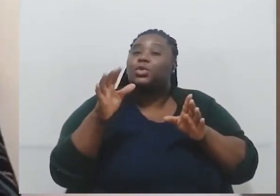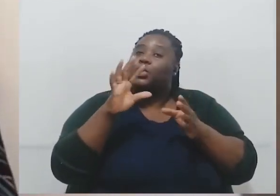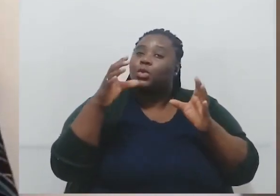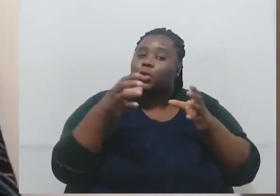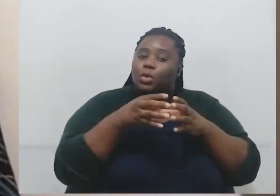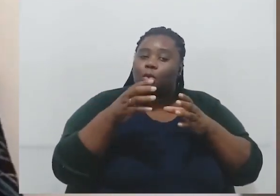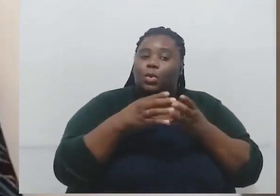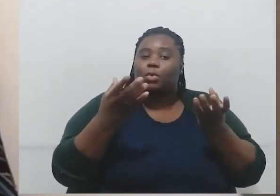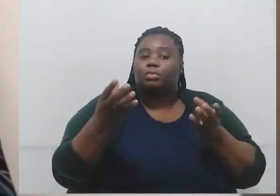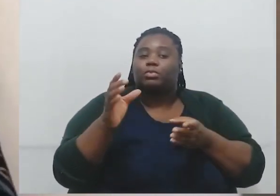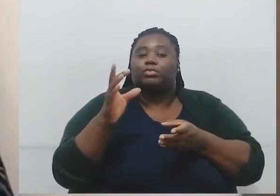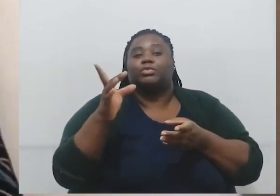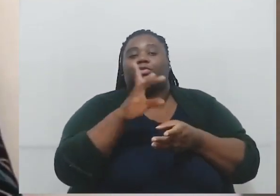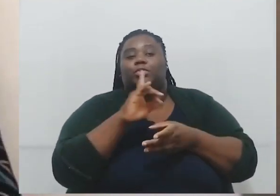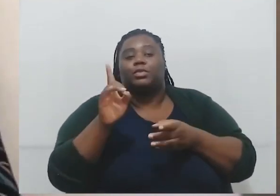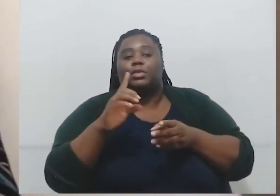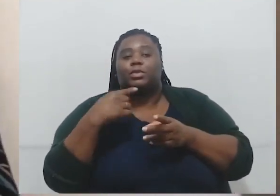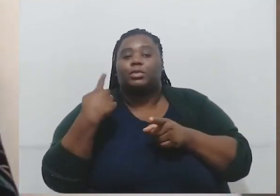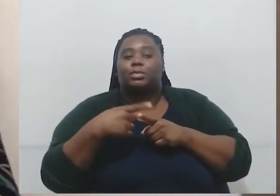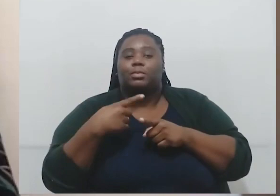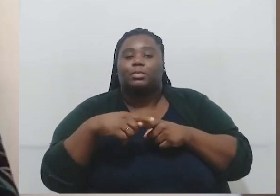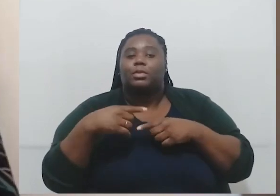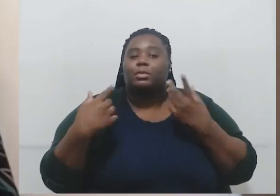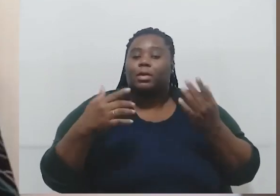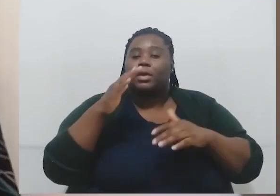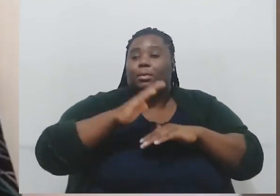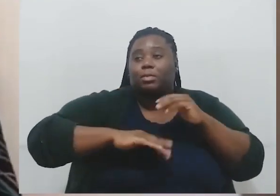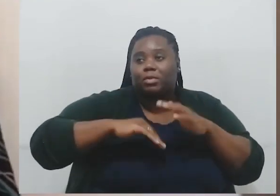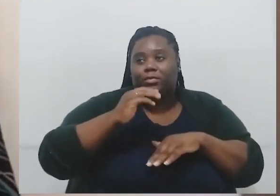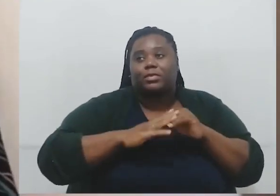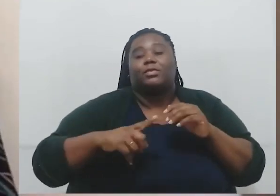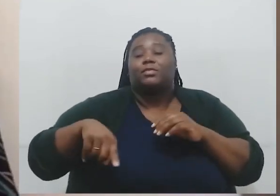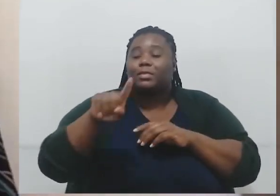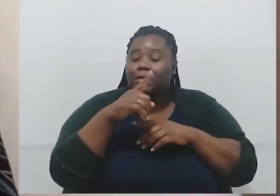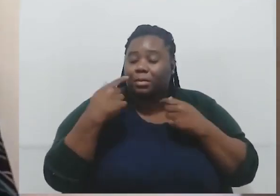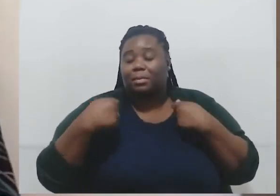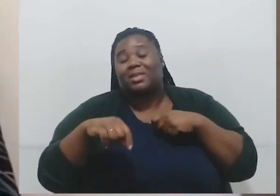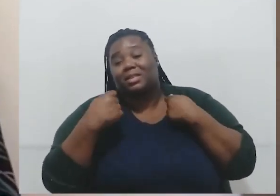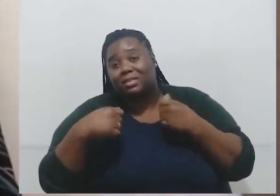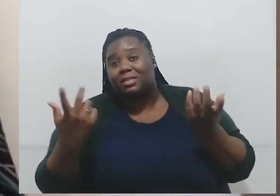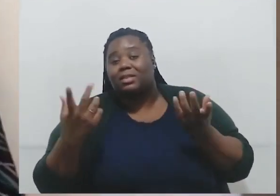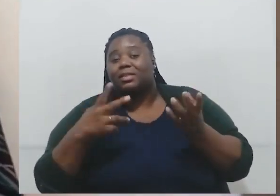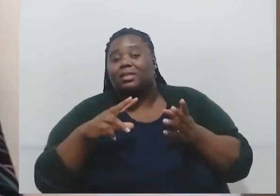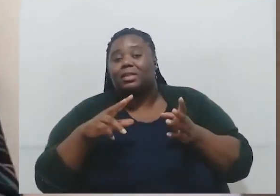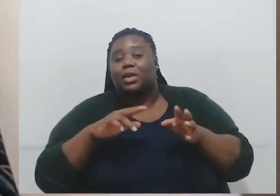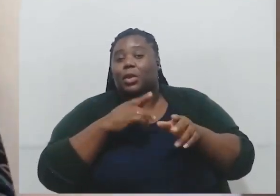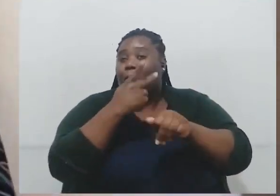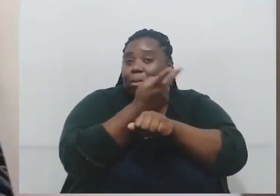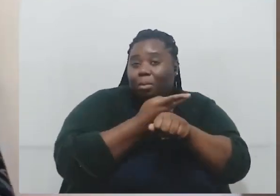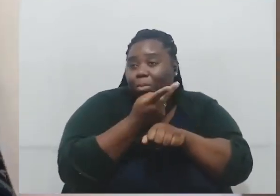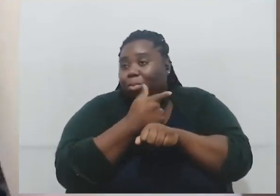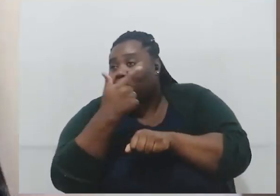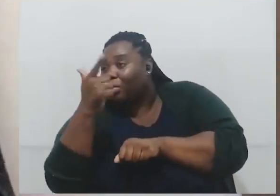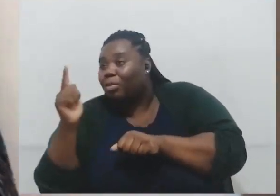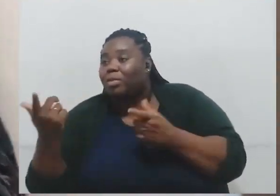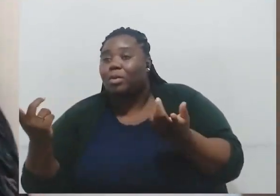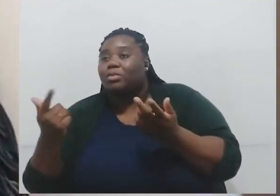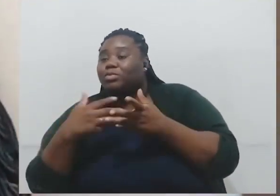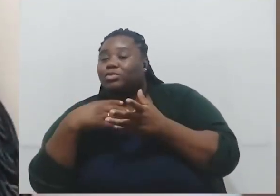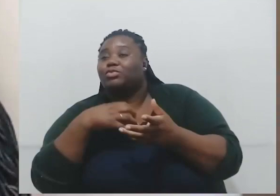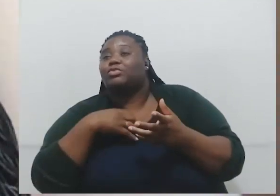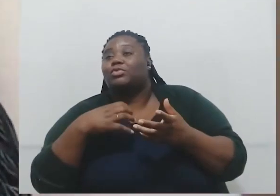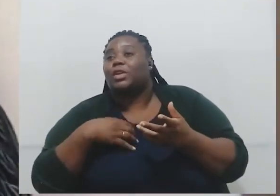mesmos, profissionais, que você tem que buscar outras alternativas para se sustentar, e também